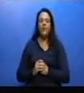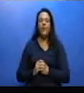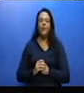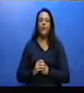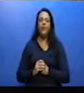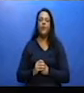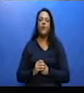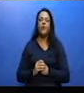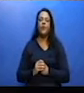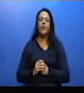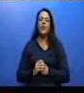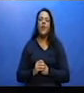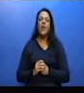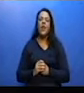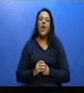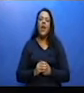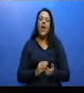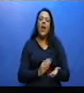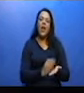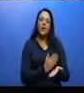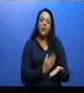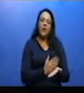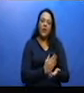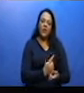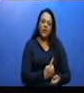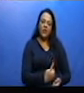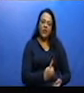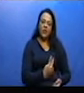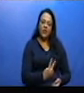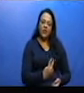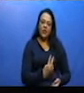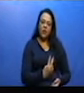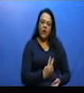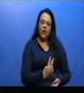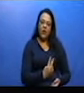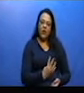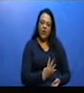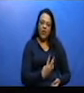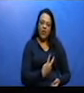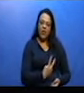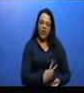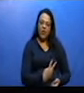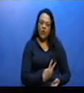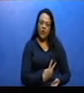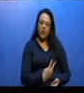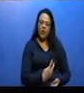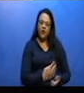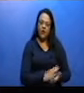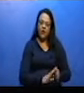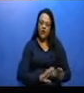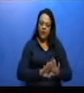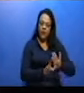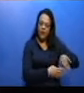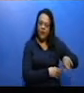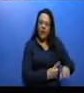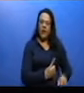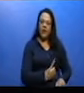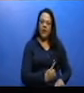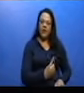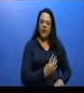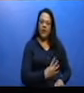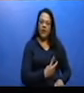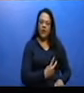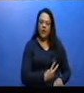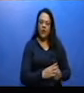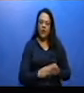Vamos usar as páginas 142 e 143 para registrar tudo o que descobrirmos sobre o